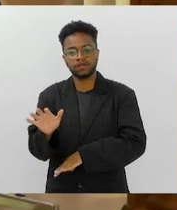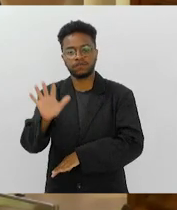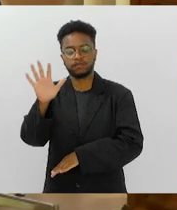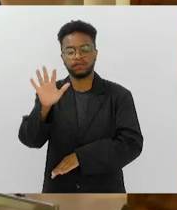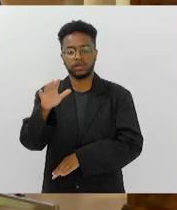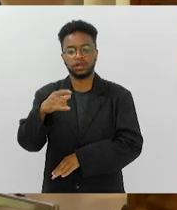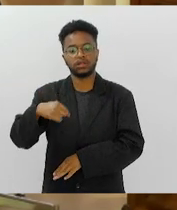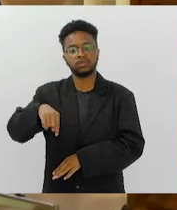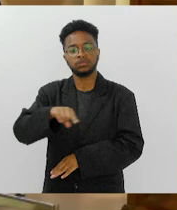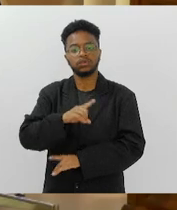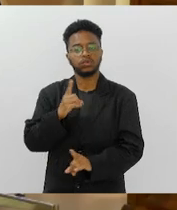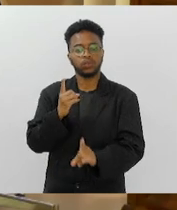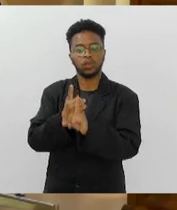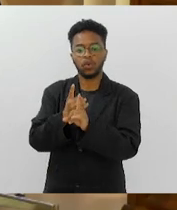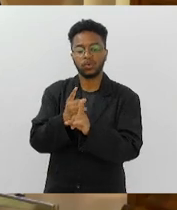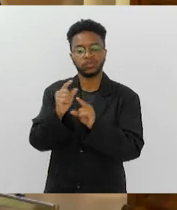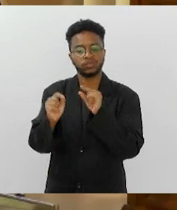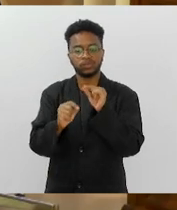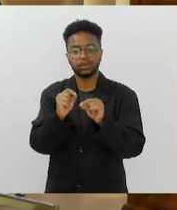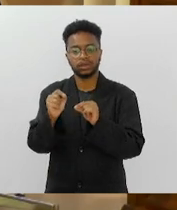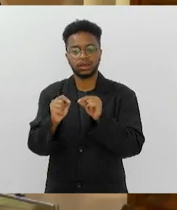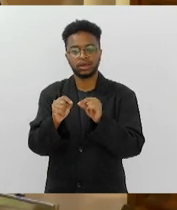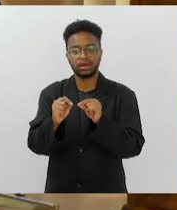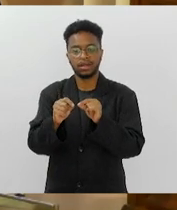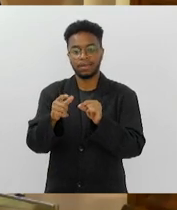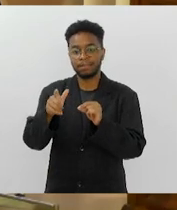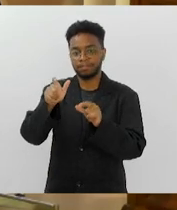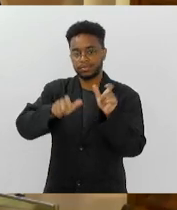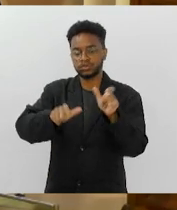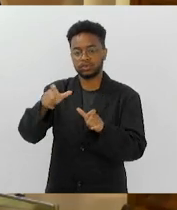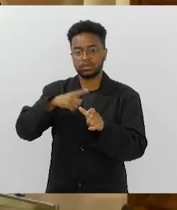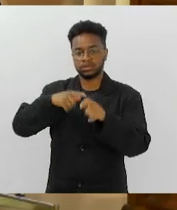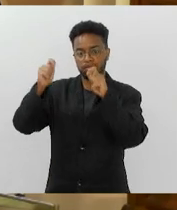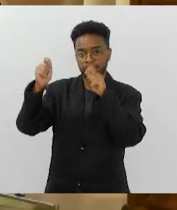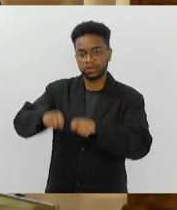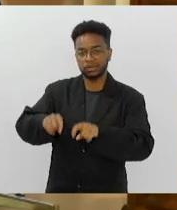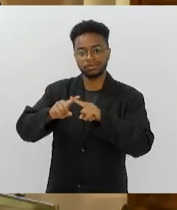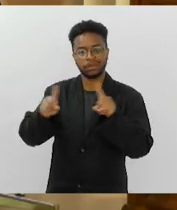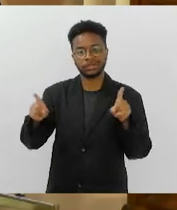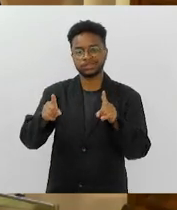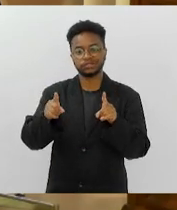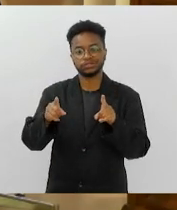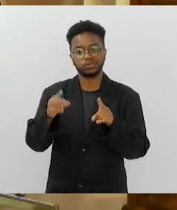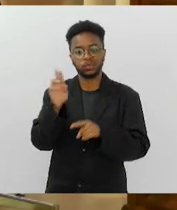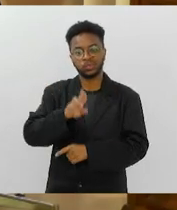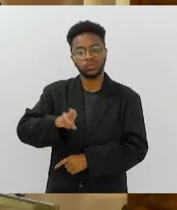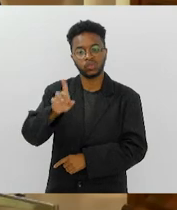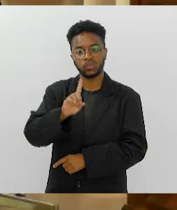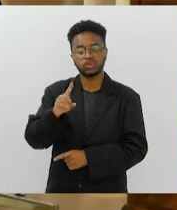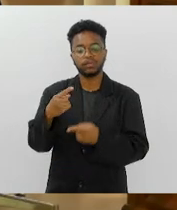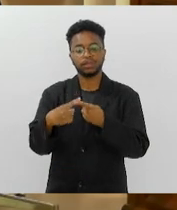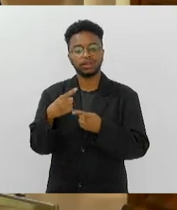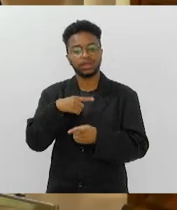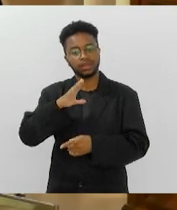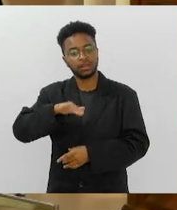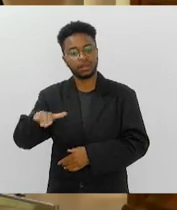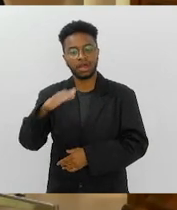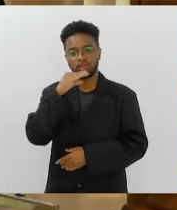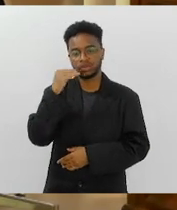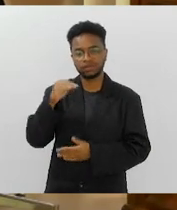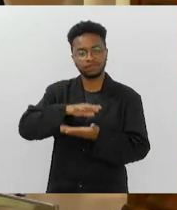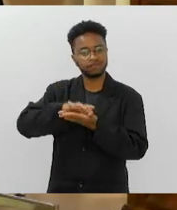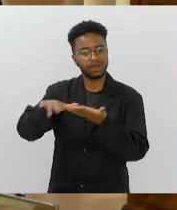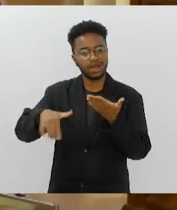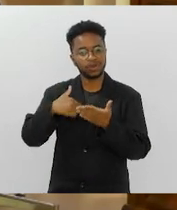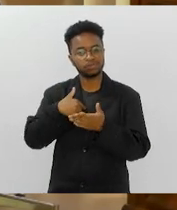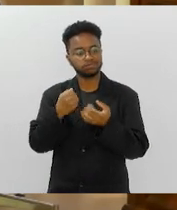encontra potenciais desperdiçados. Quantas crianças, quantos adolescentes, quantos jovens eu passava no meio